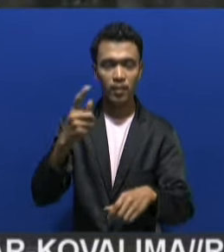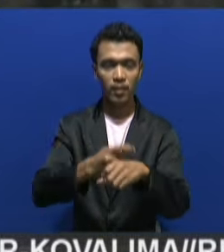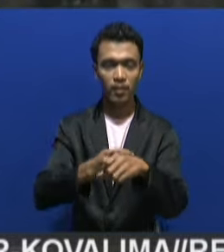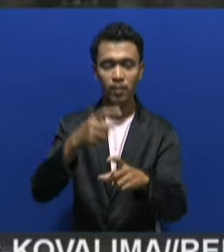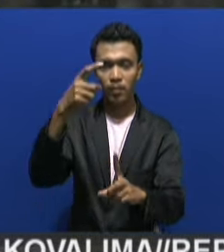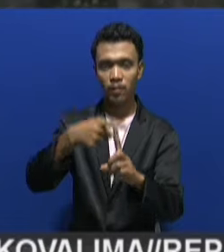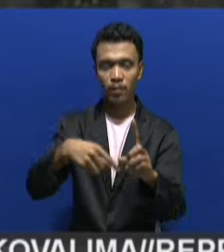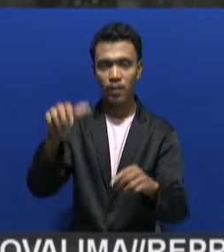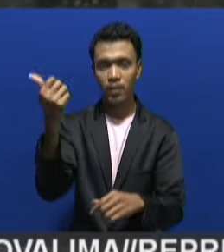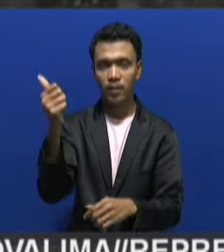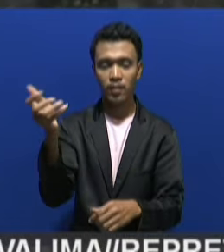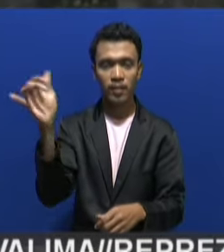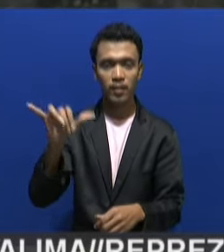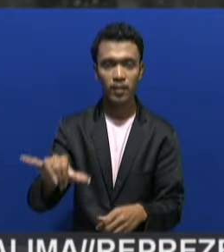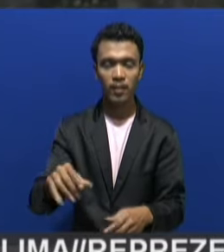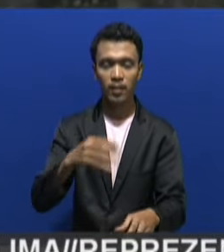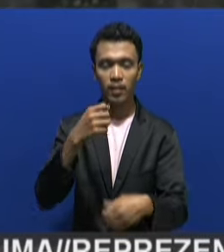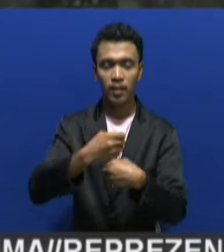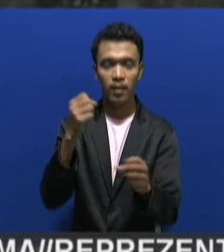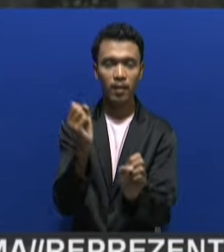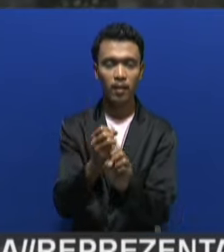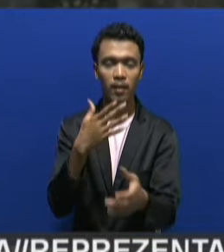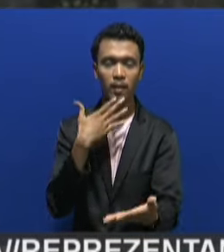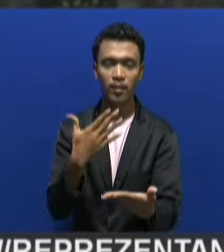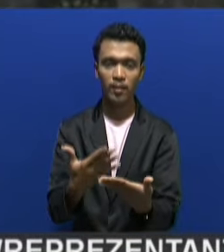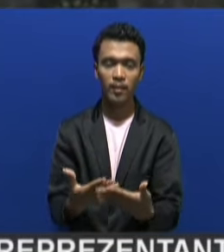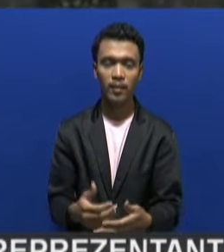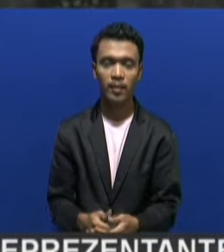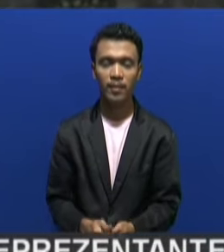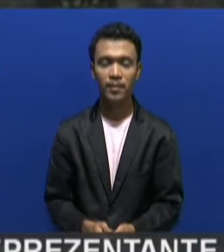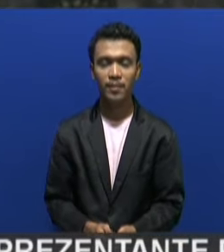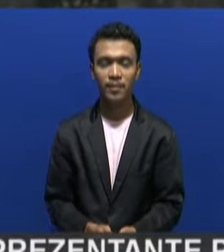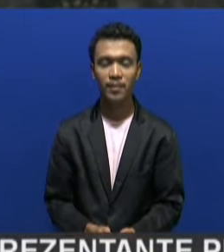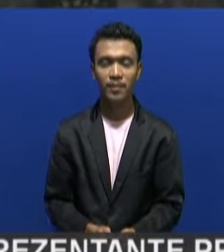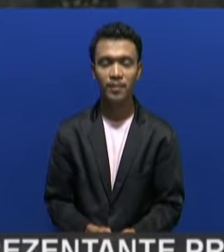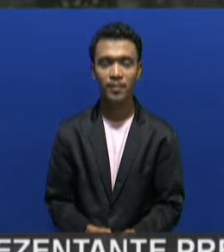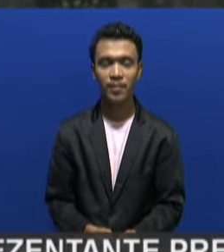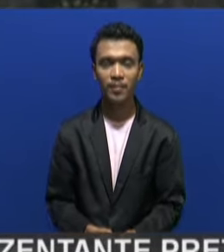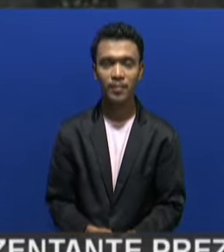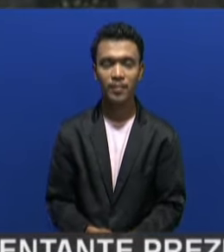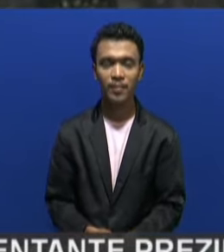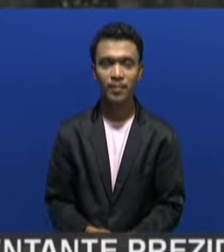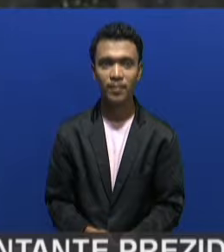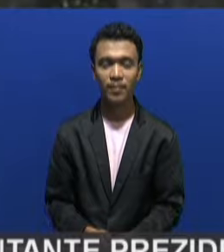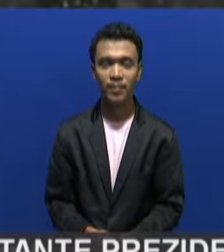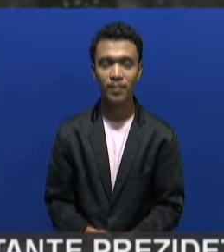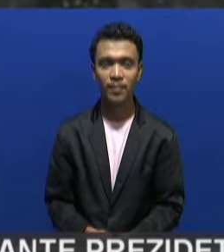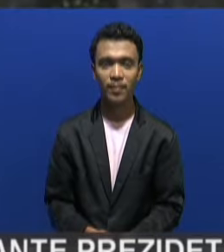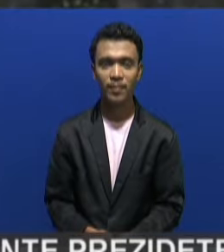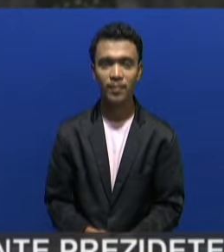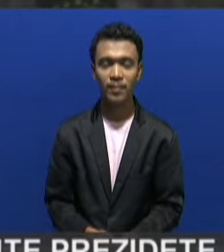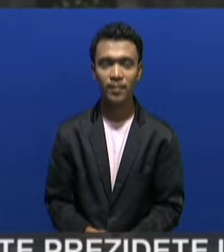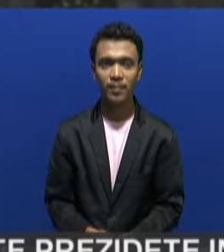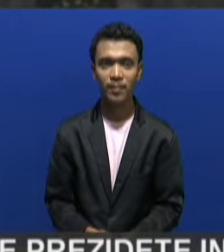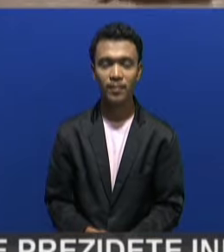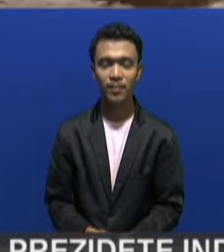nulo, não se irá garante qualidade, no safety, no todo dia para o governo. E também, daí lá, fute, bem